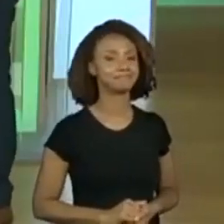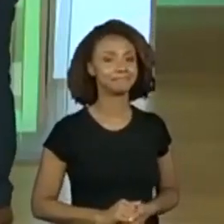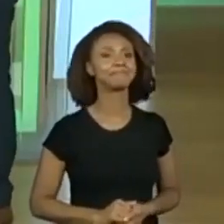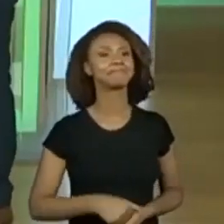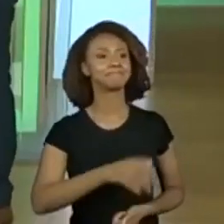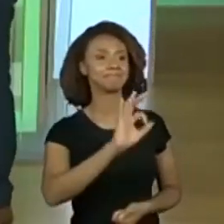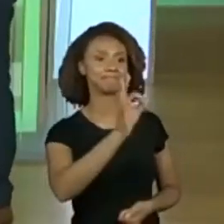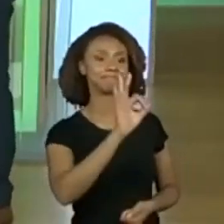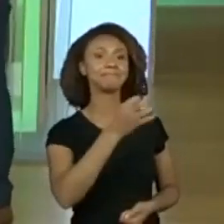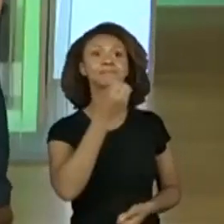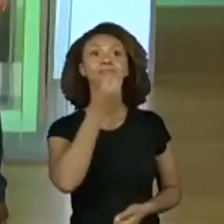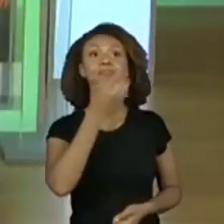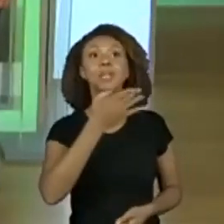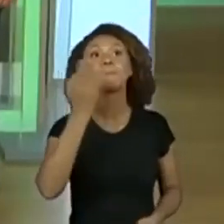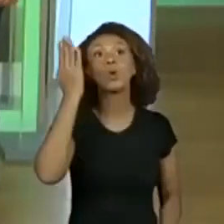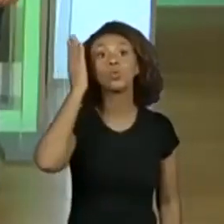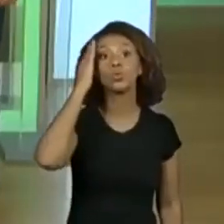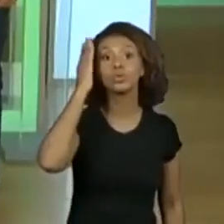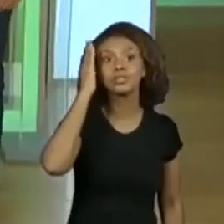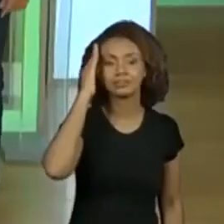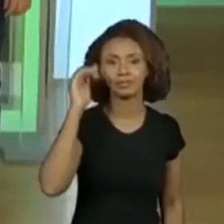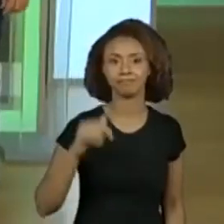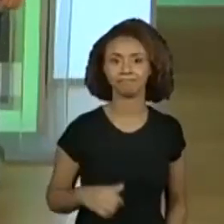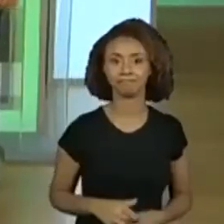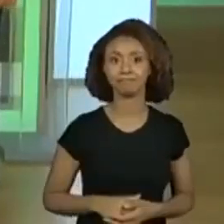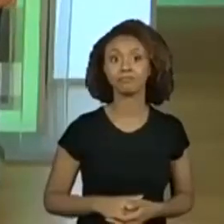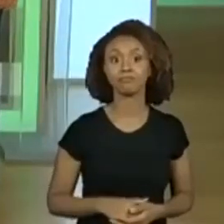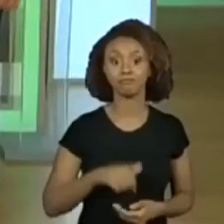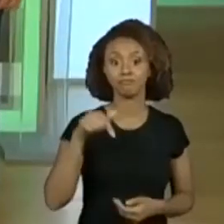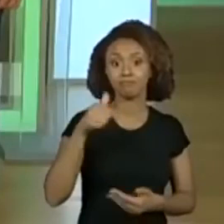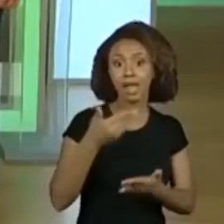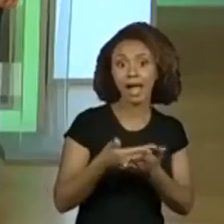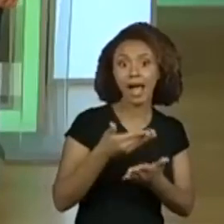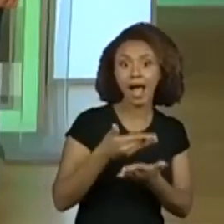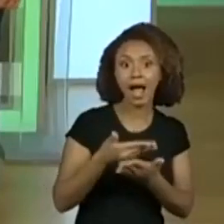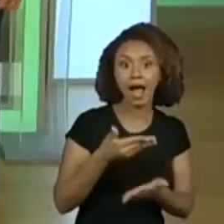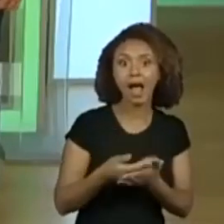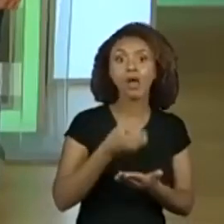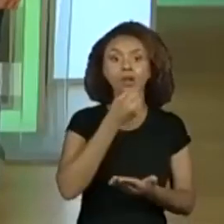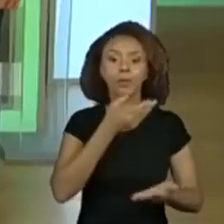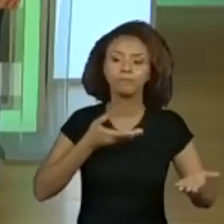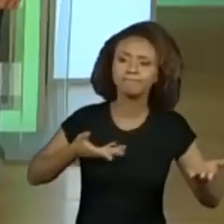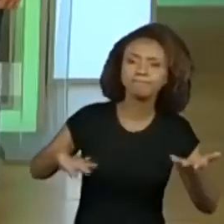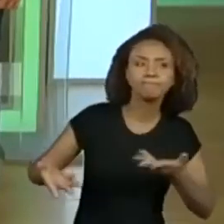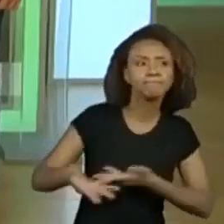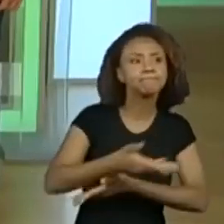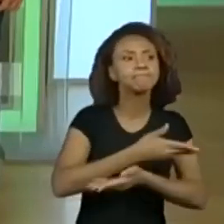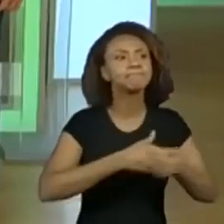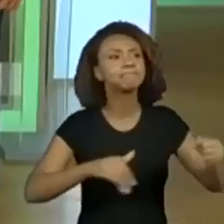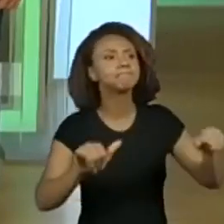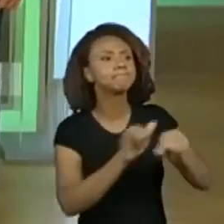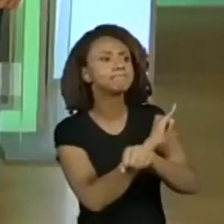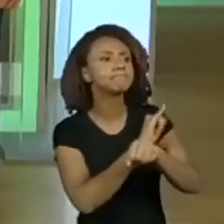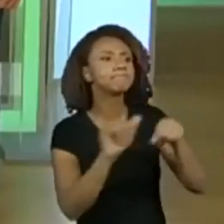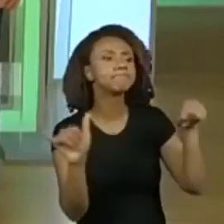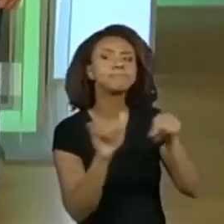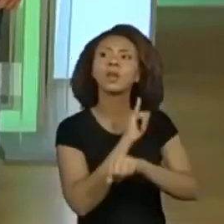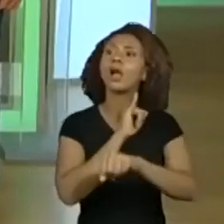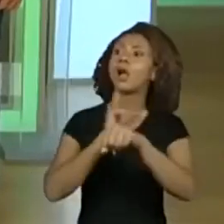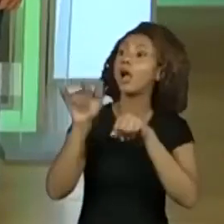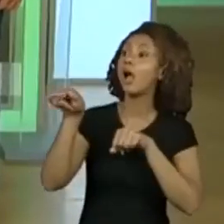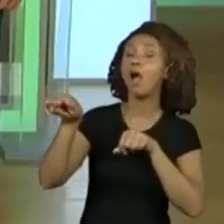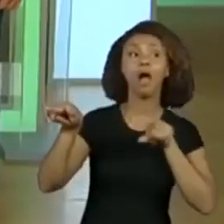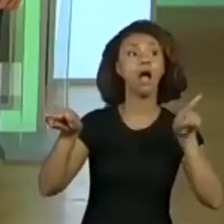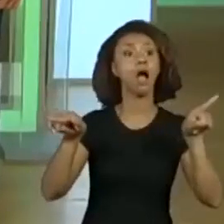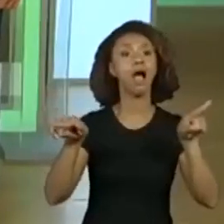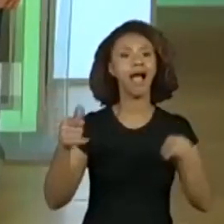aprender e sabe lá na sala de aula é muito importante aquela troca mesmo de estratégias quando um aluno quando